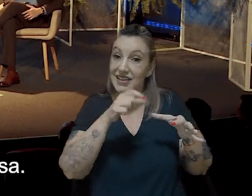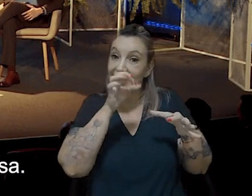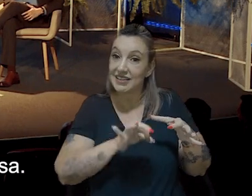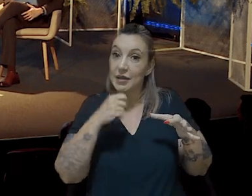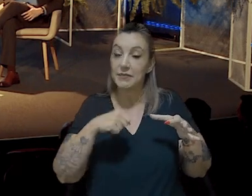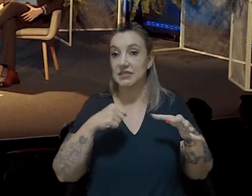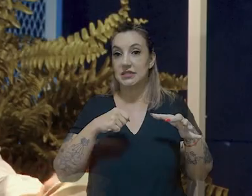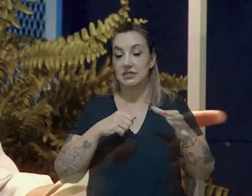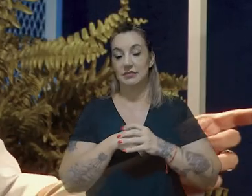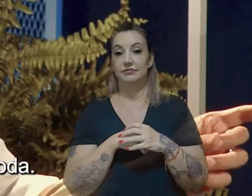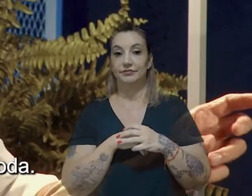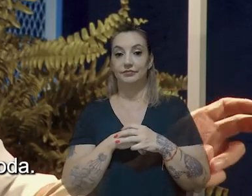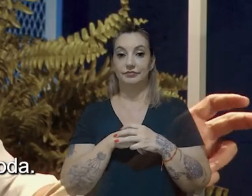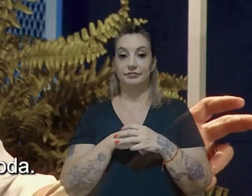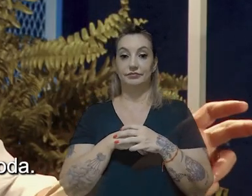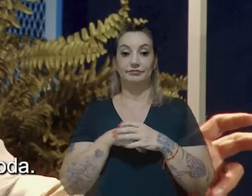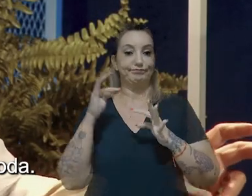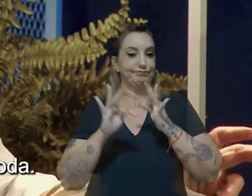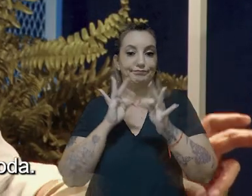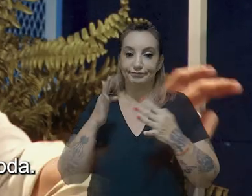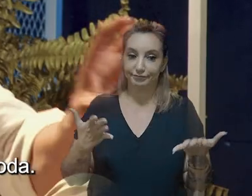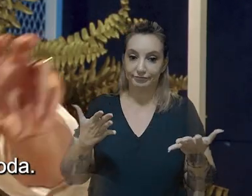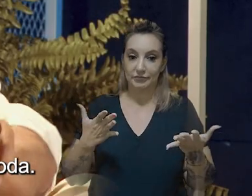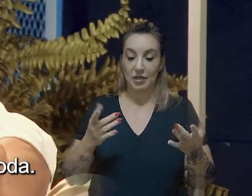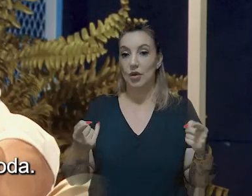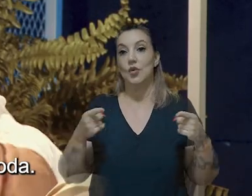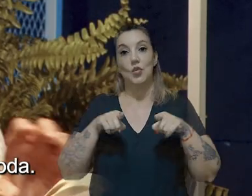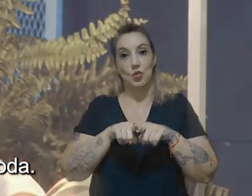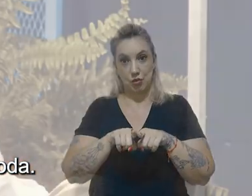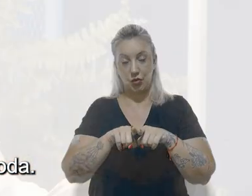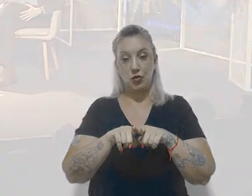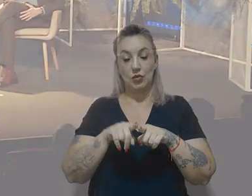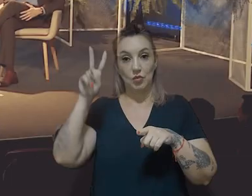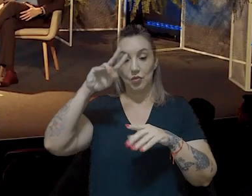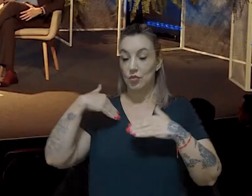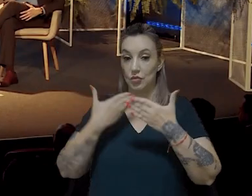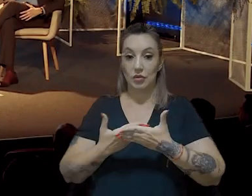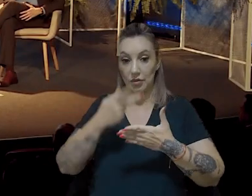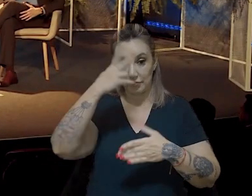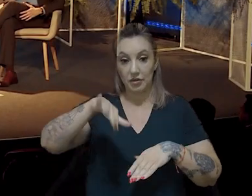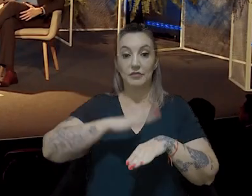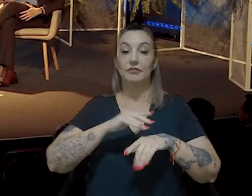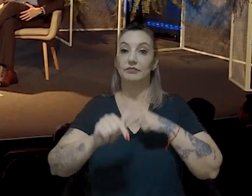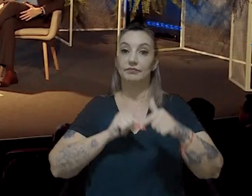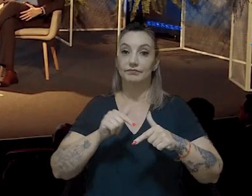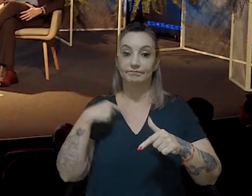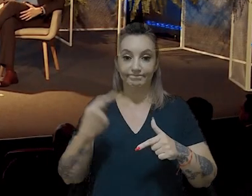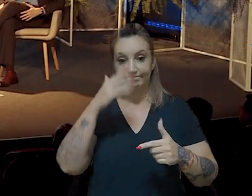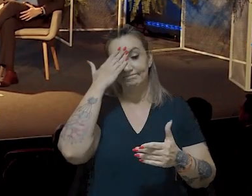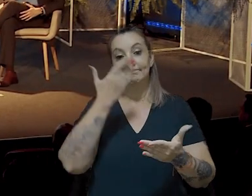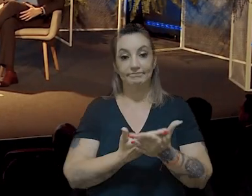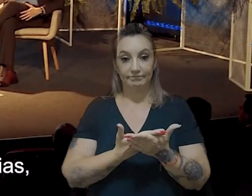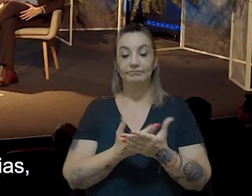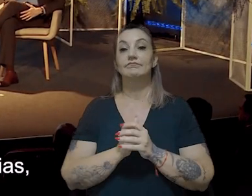o que você precisa Então tecnologia é um enorme alinhado nessa história toda é gente que faz esse negócio e a gente